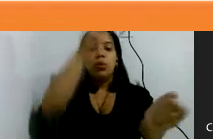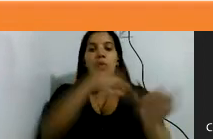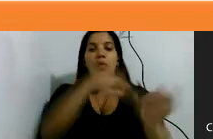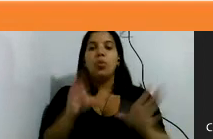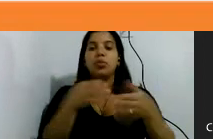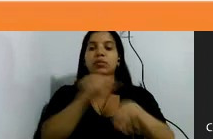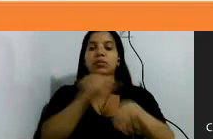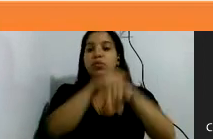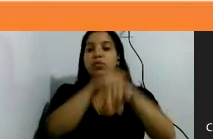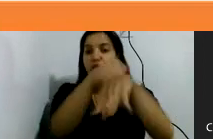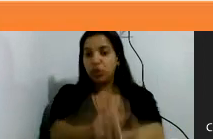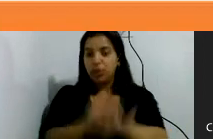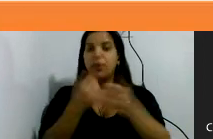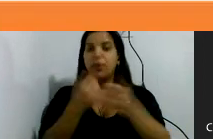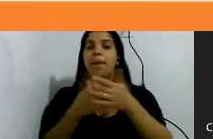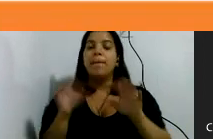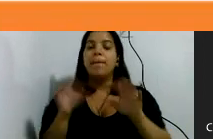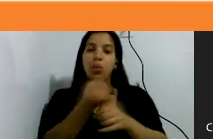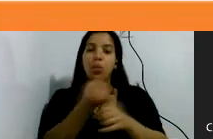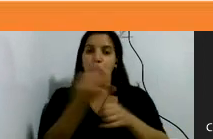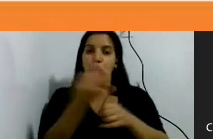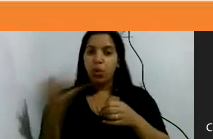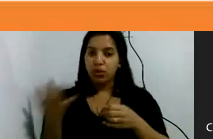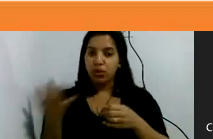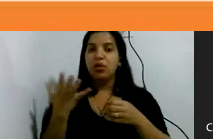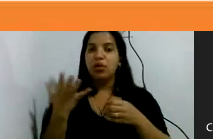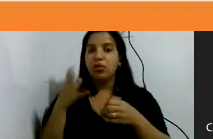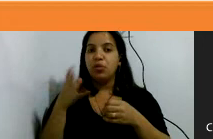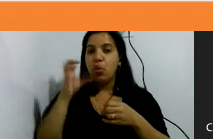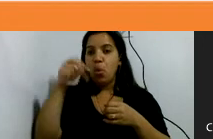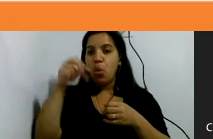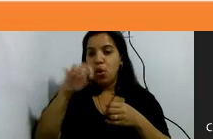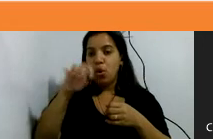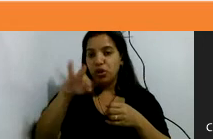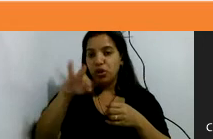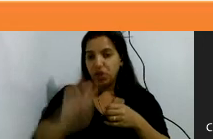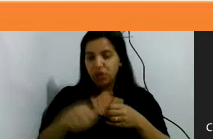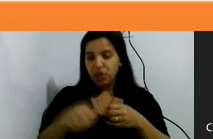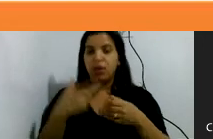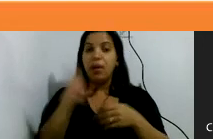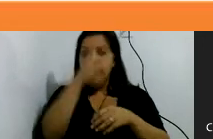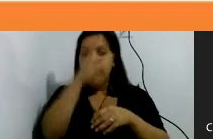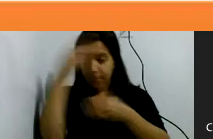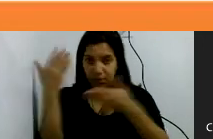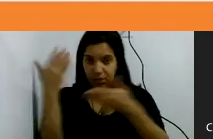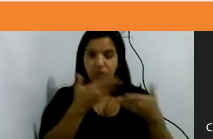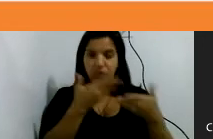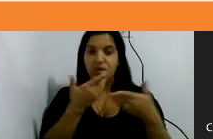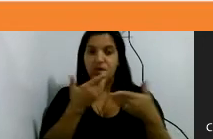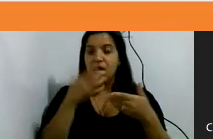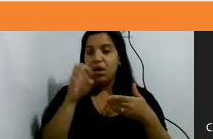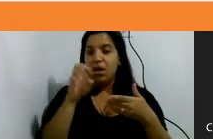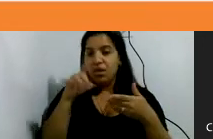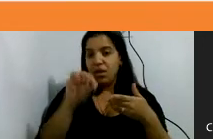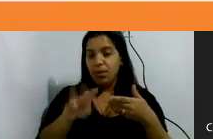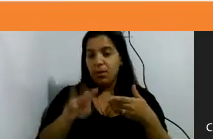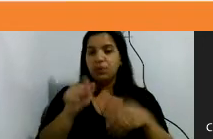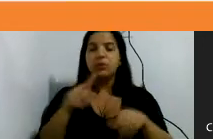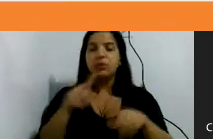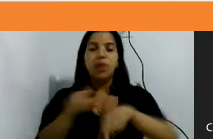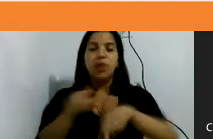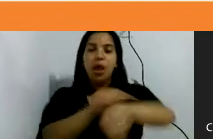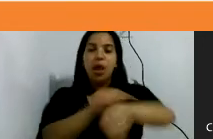de albumina para aumentar a pressão oncótica no interior dos vasos e o paciente não ter o edema. Então,